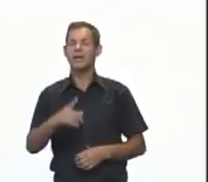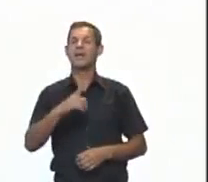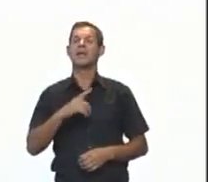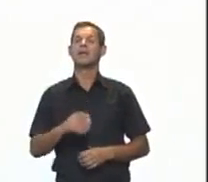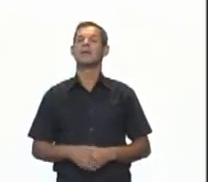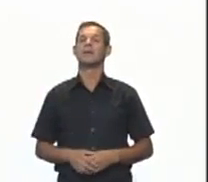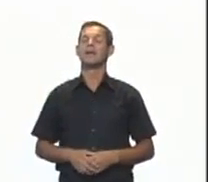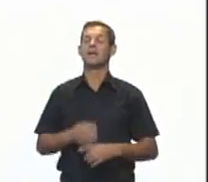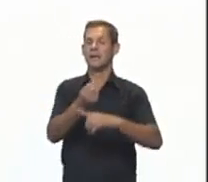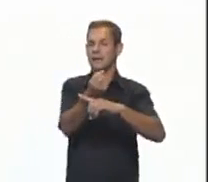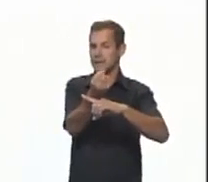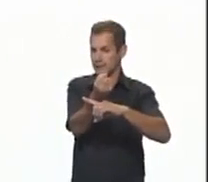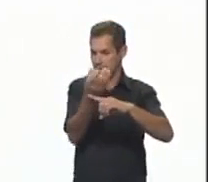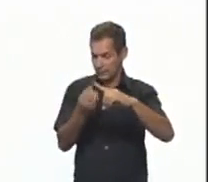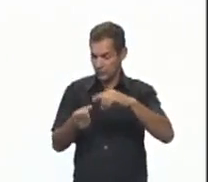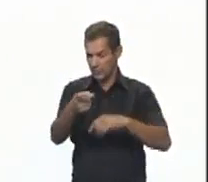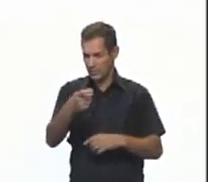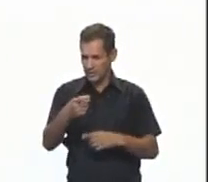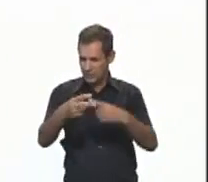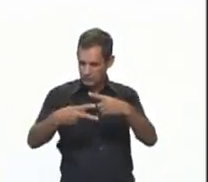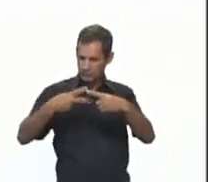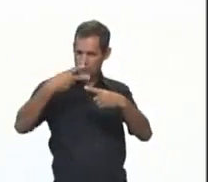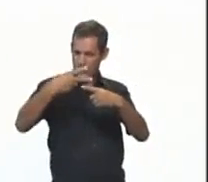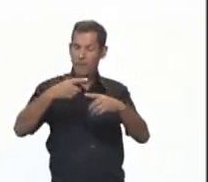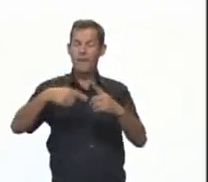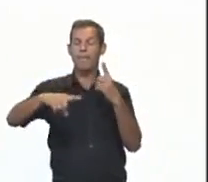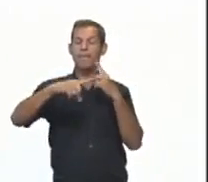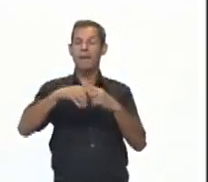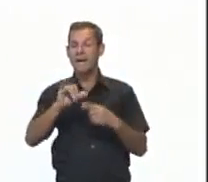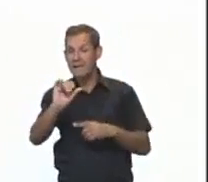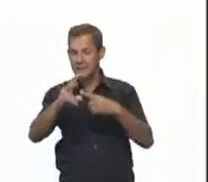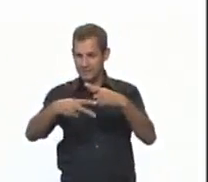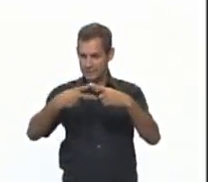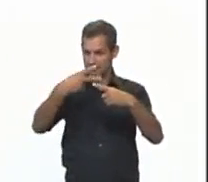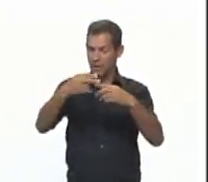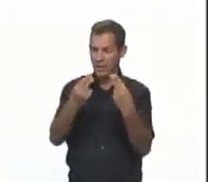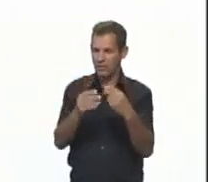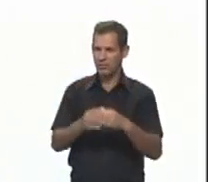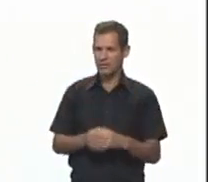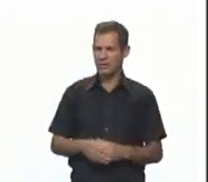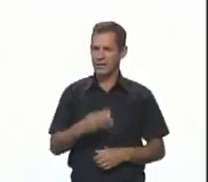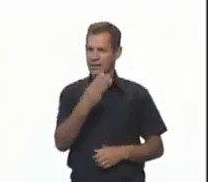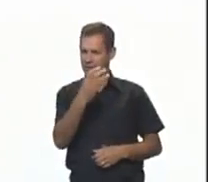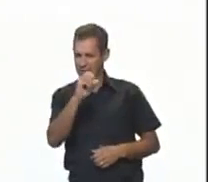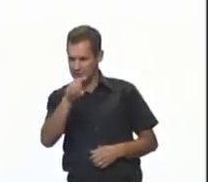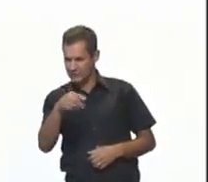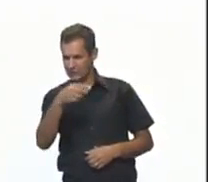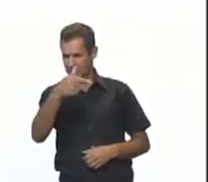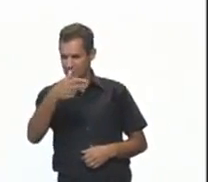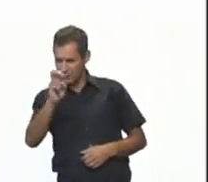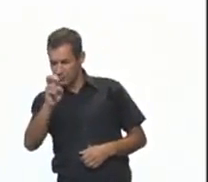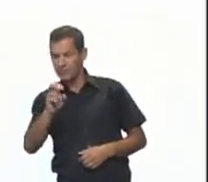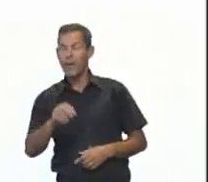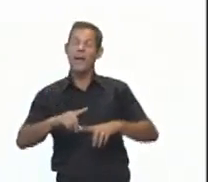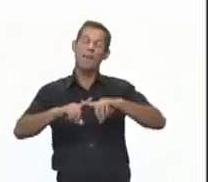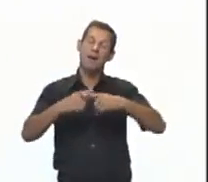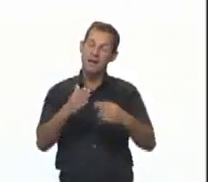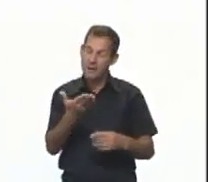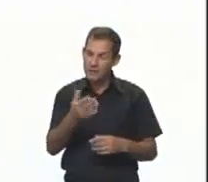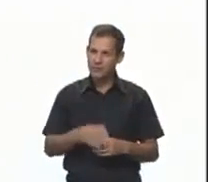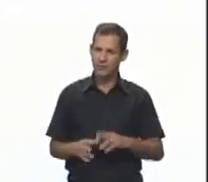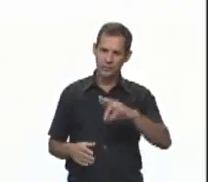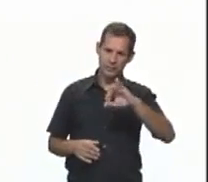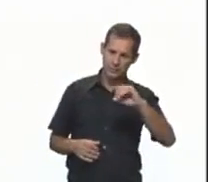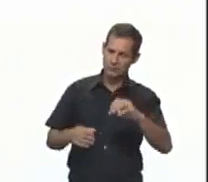pela seguinte função. X ao quadrado mais y ao quadrado igual a 30,25. Sendo assim,